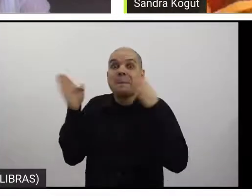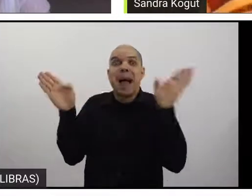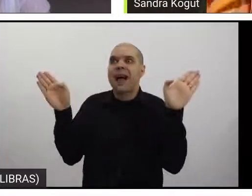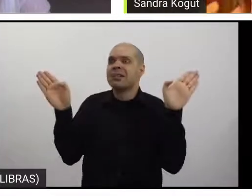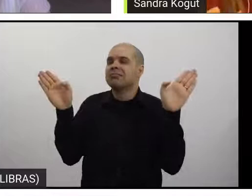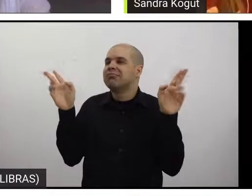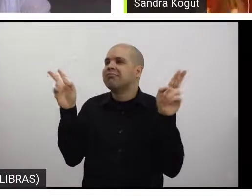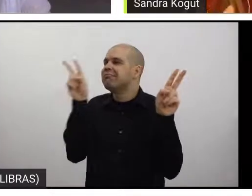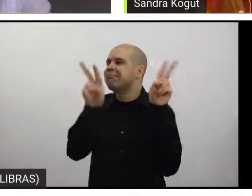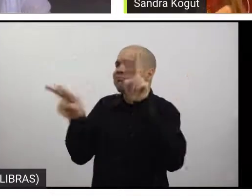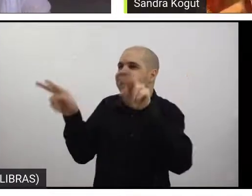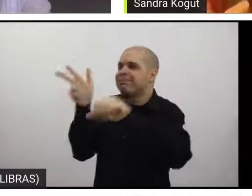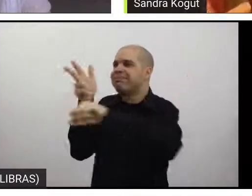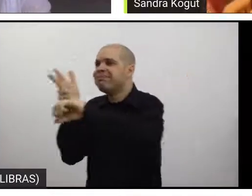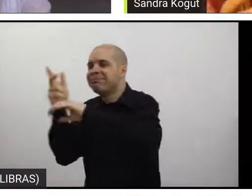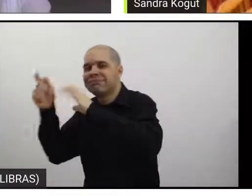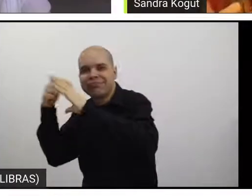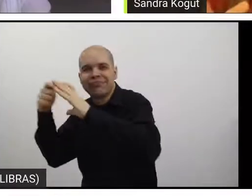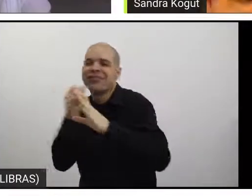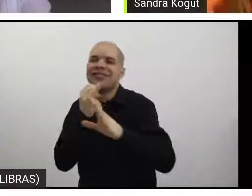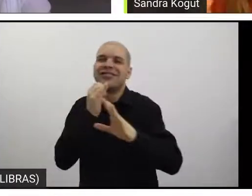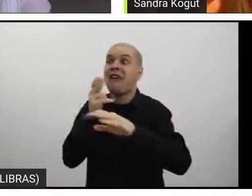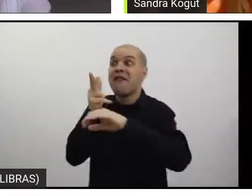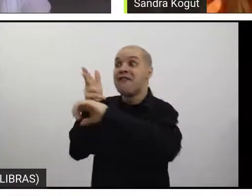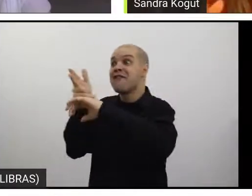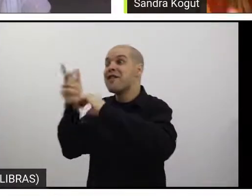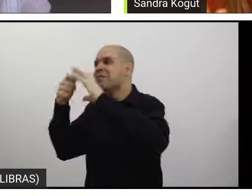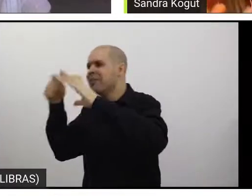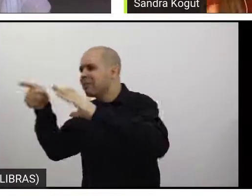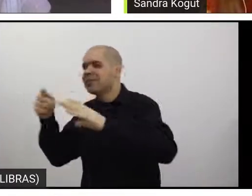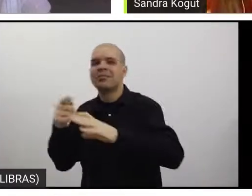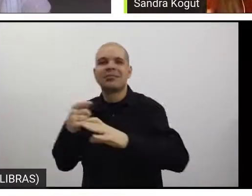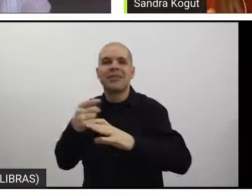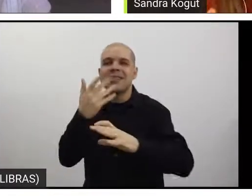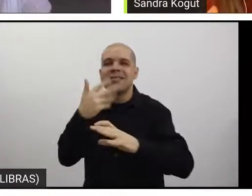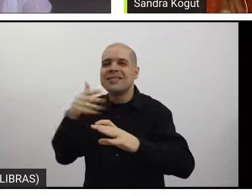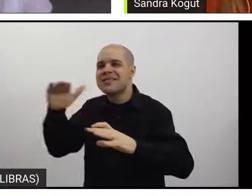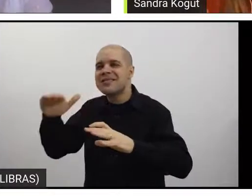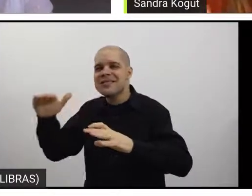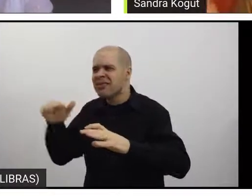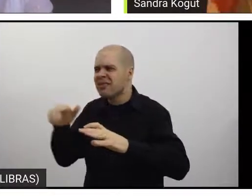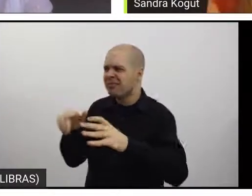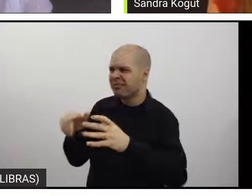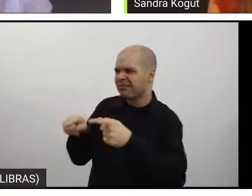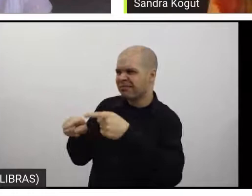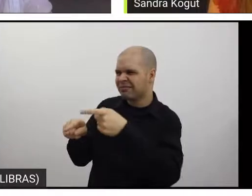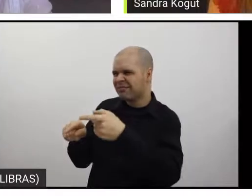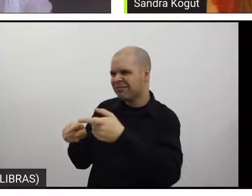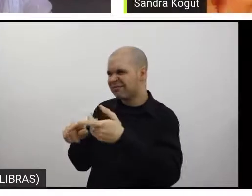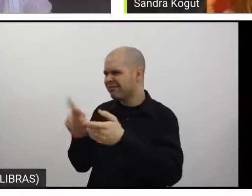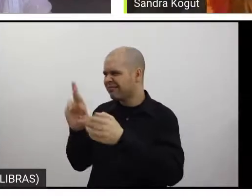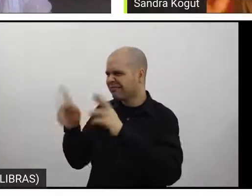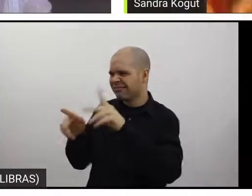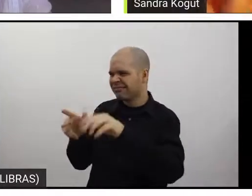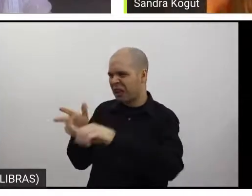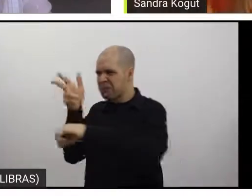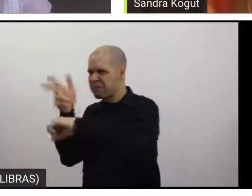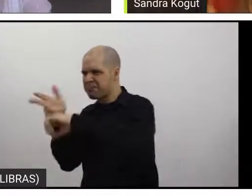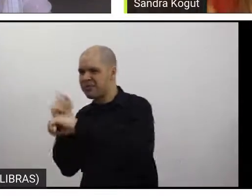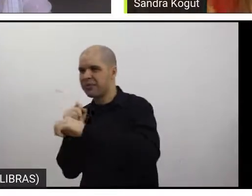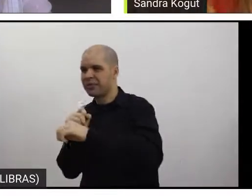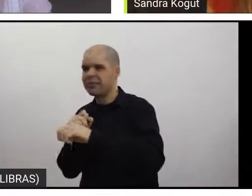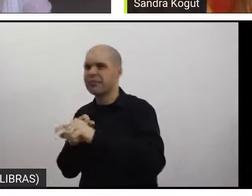Um menino no Mutum, um menino que é desajustado, não se encaixa naquele lugar. O passaporte húngaro é